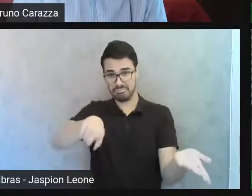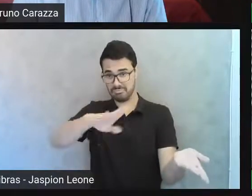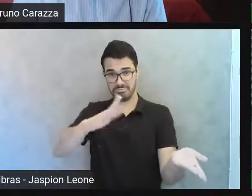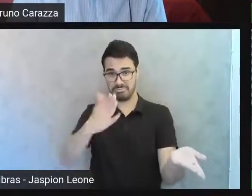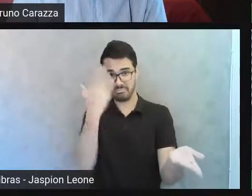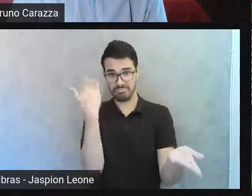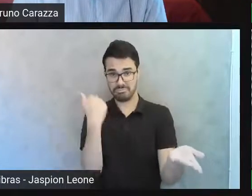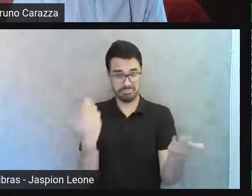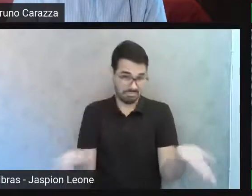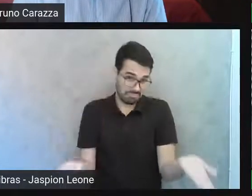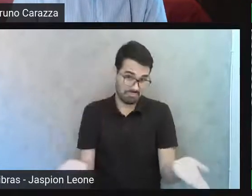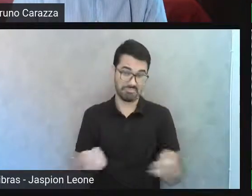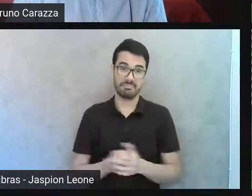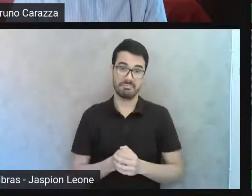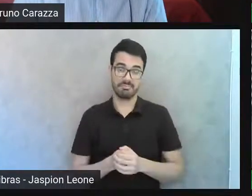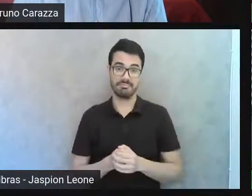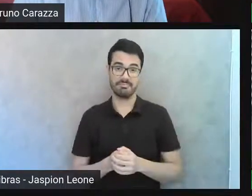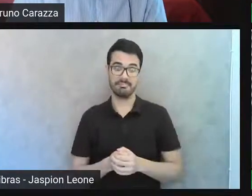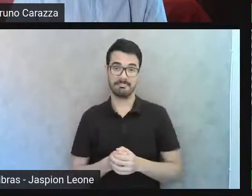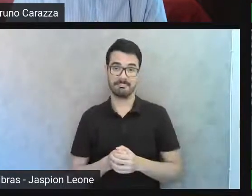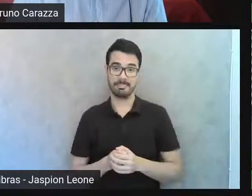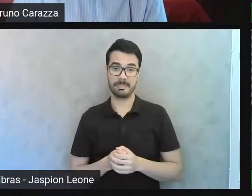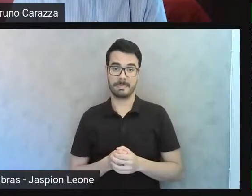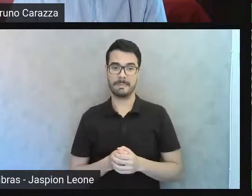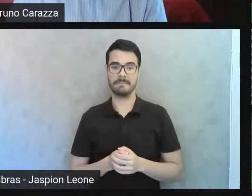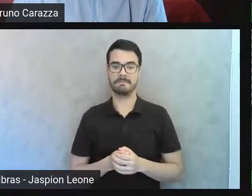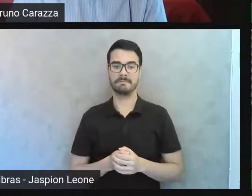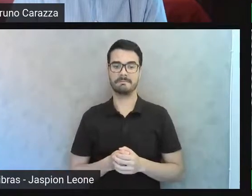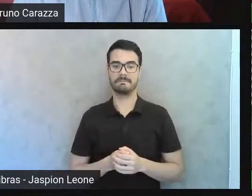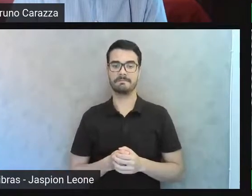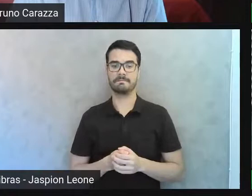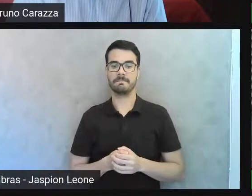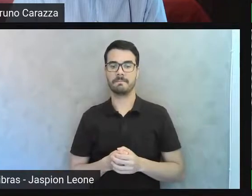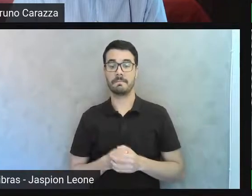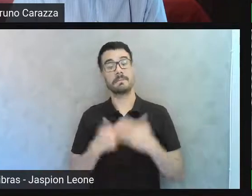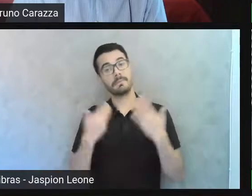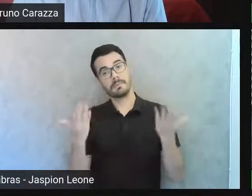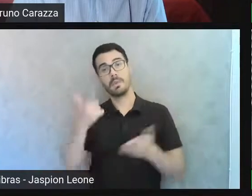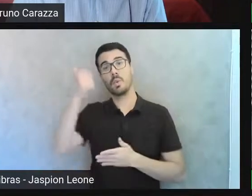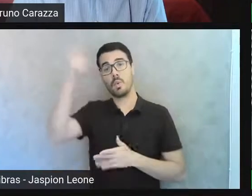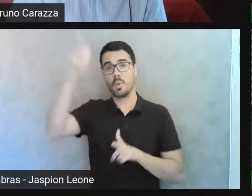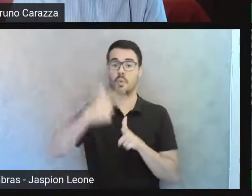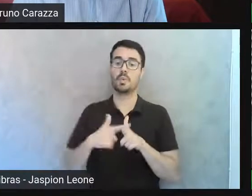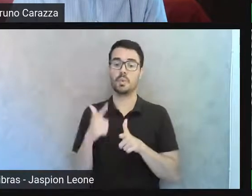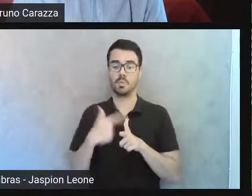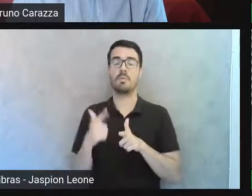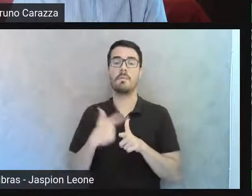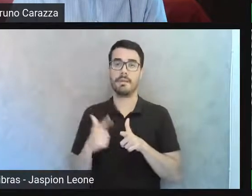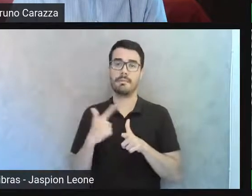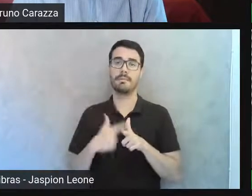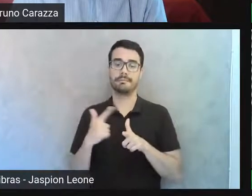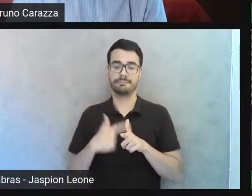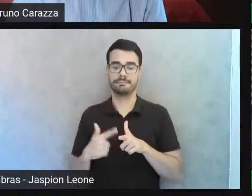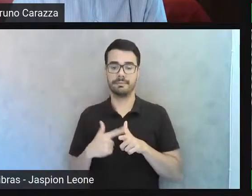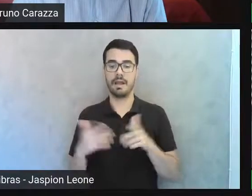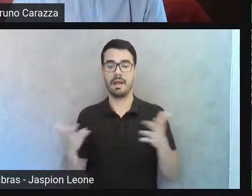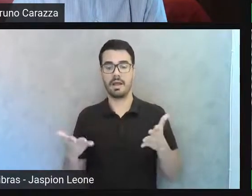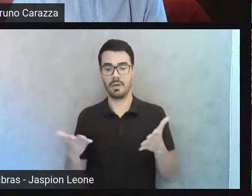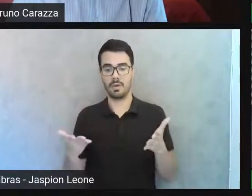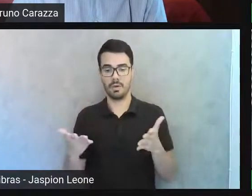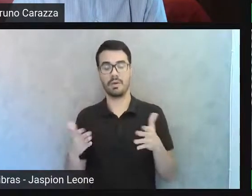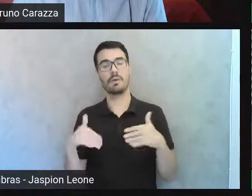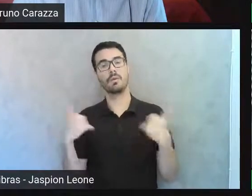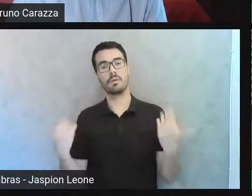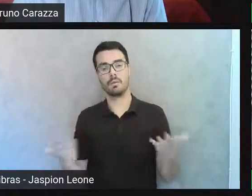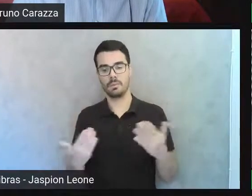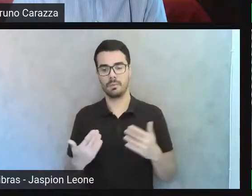dessa decisão. Então, esse é outro problema associado. Agora, quando você joga em cima